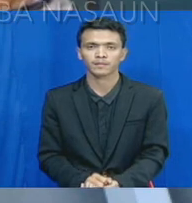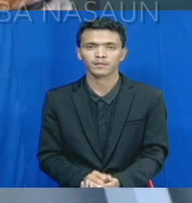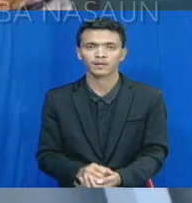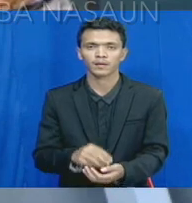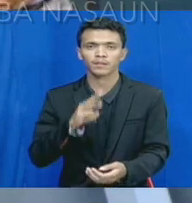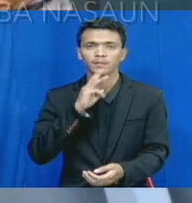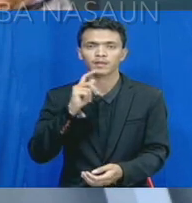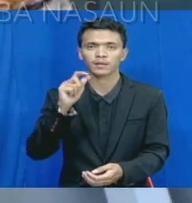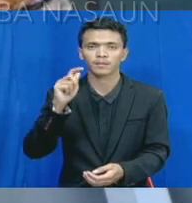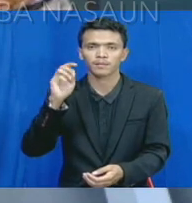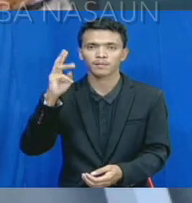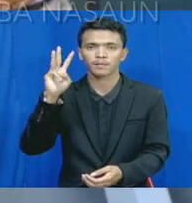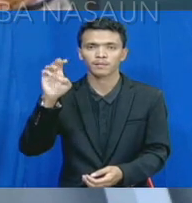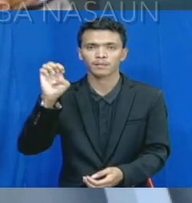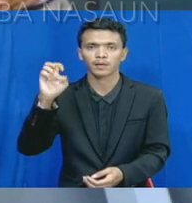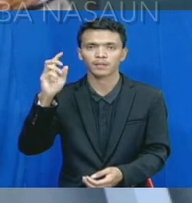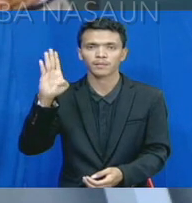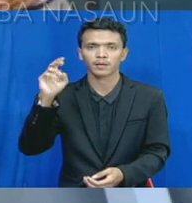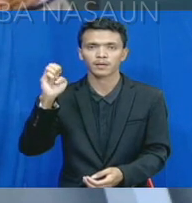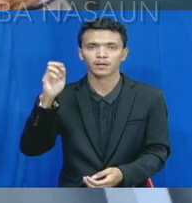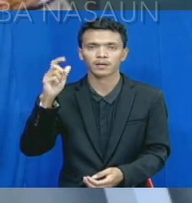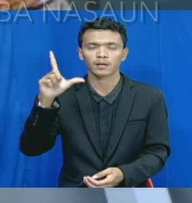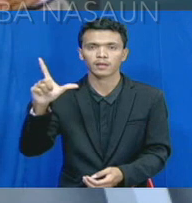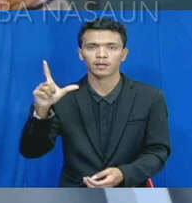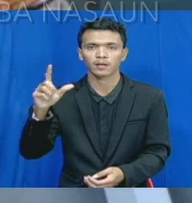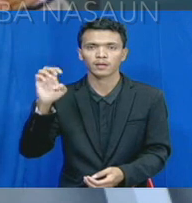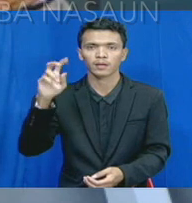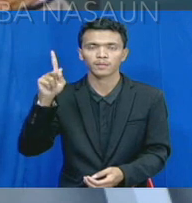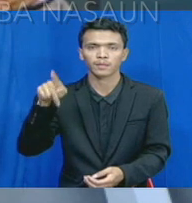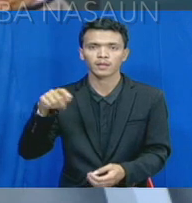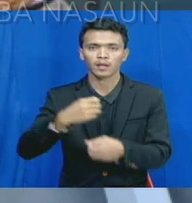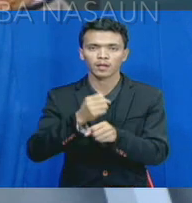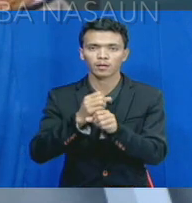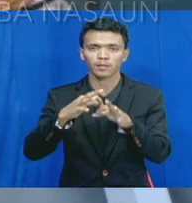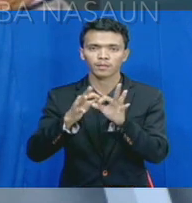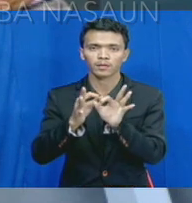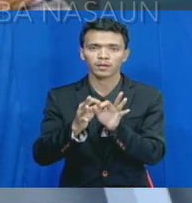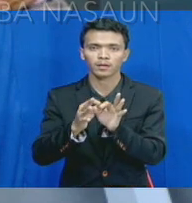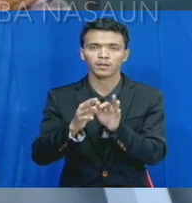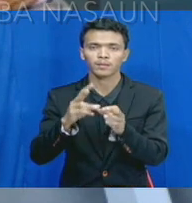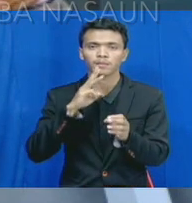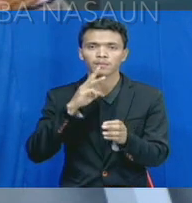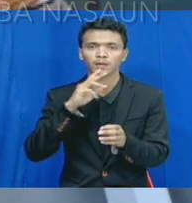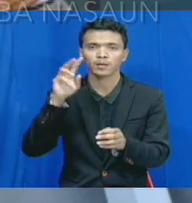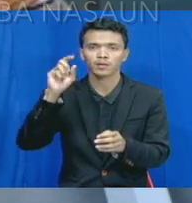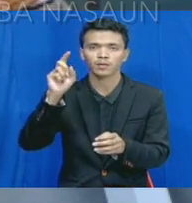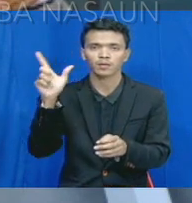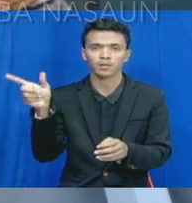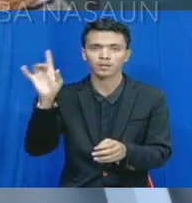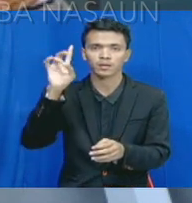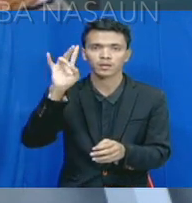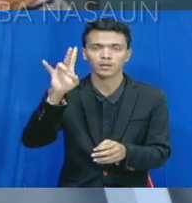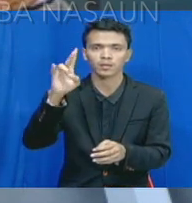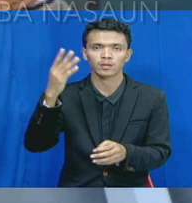Malusira be Timor Leste empresa publika munisipi uvikeke instala ona kontador behamutuk unidade ruanulu resihitu iha